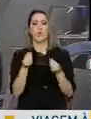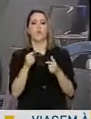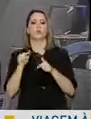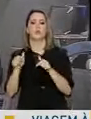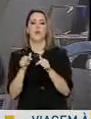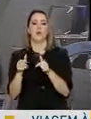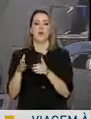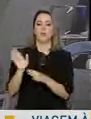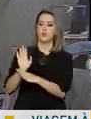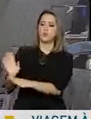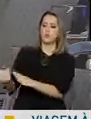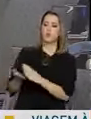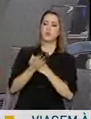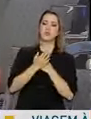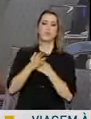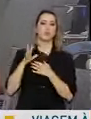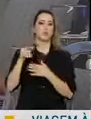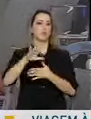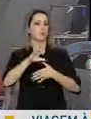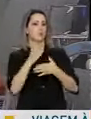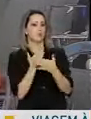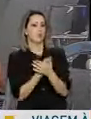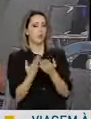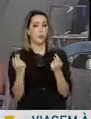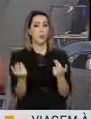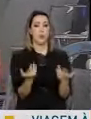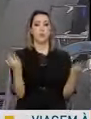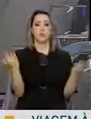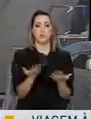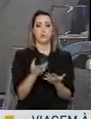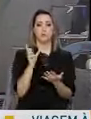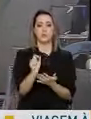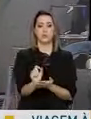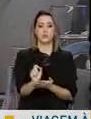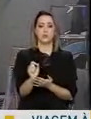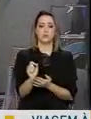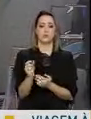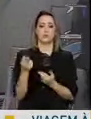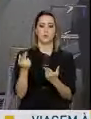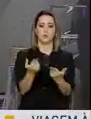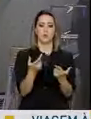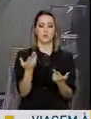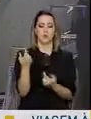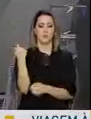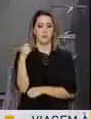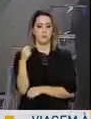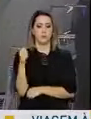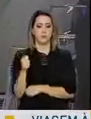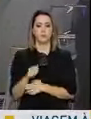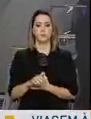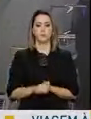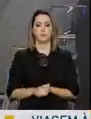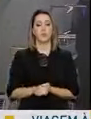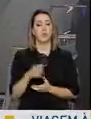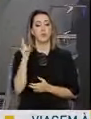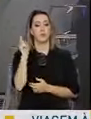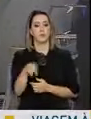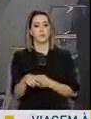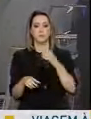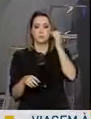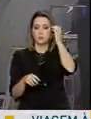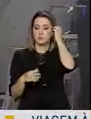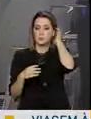com todos os países do mercosul atacou hoje estamos fazendo com a argentina trata-se